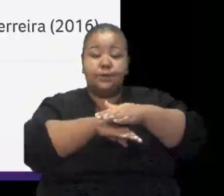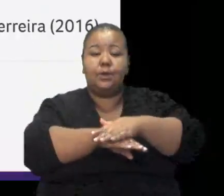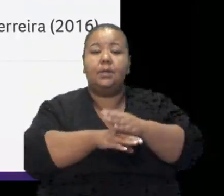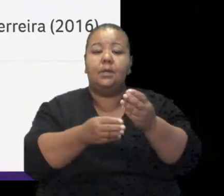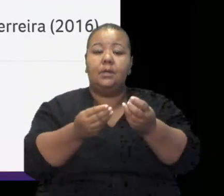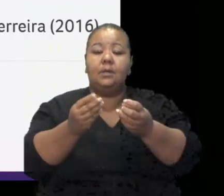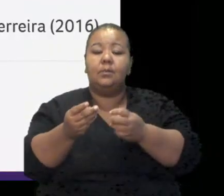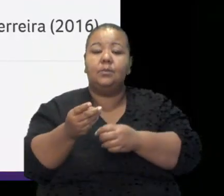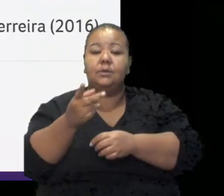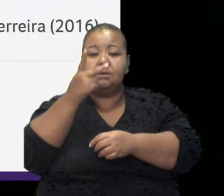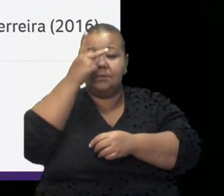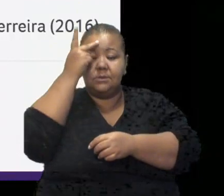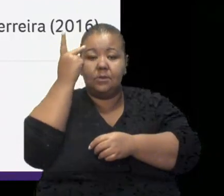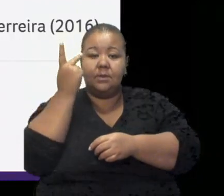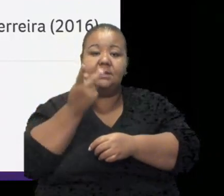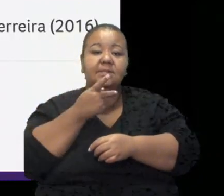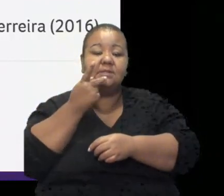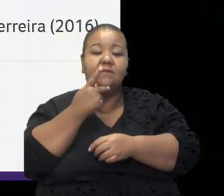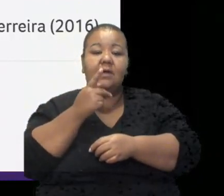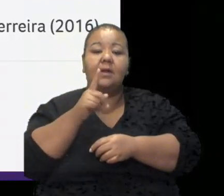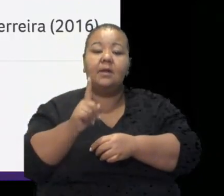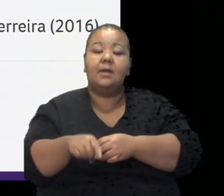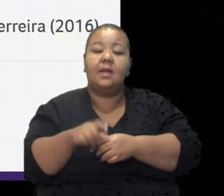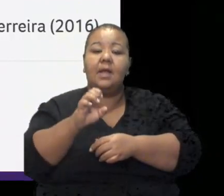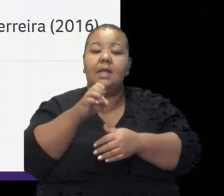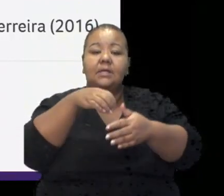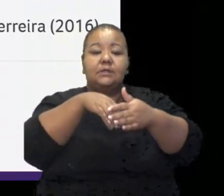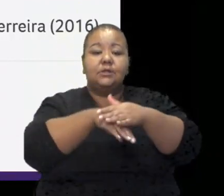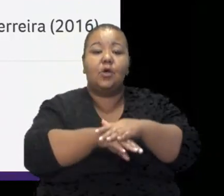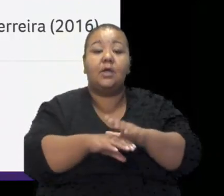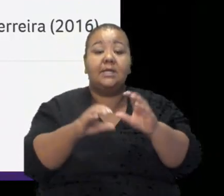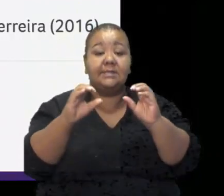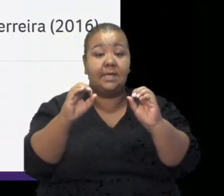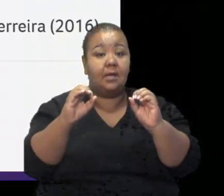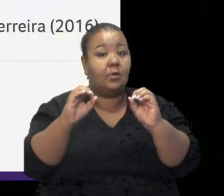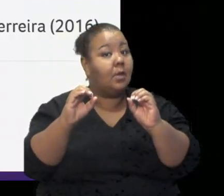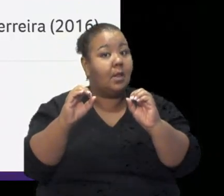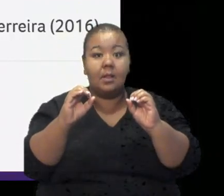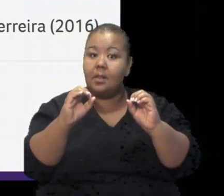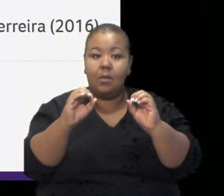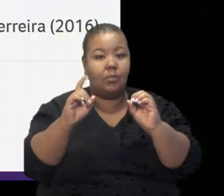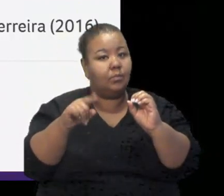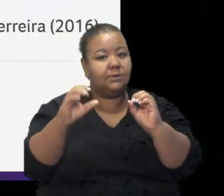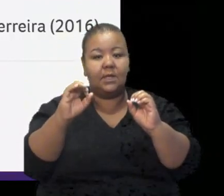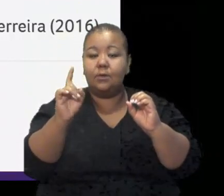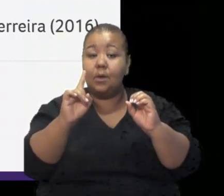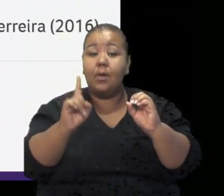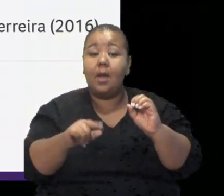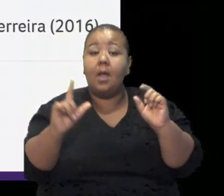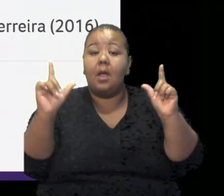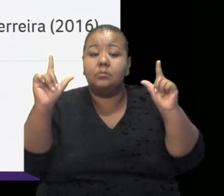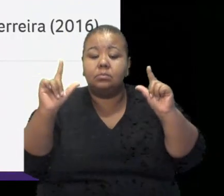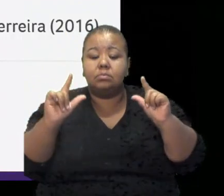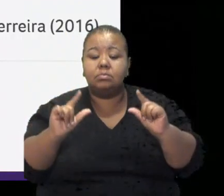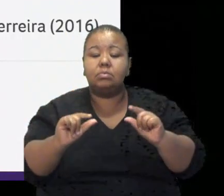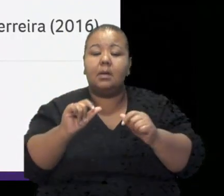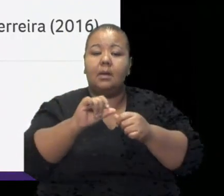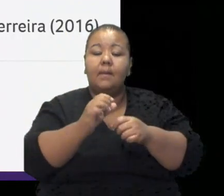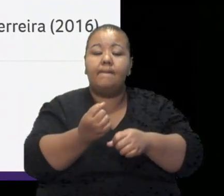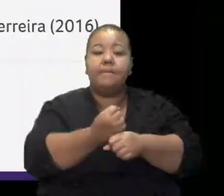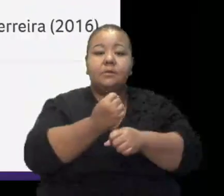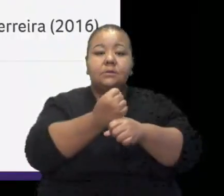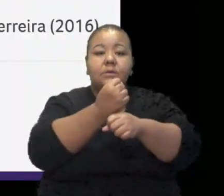fala que o Just in Time é estoque zero. Na verdade, é reduzir esse estoque, produzindo somente a quantidade necessária